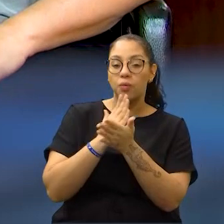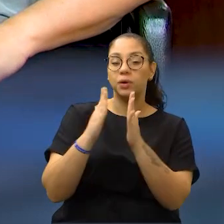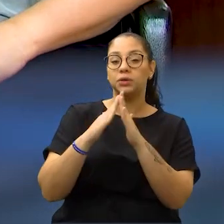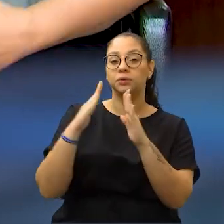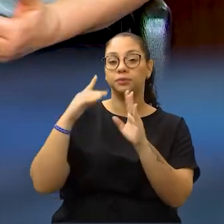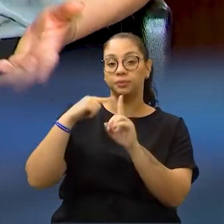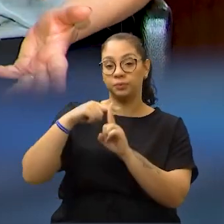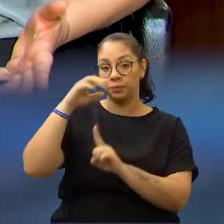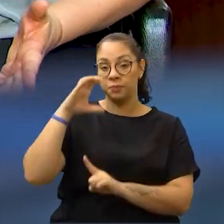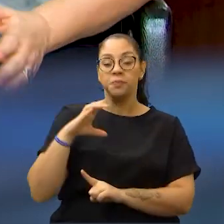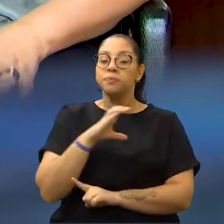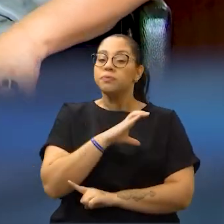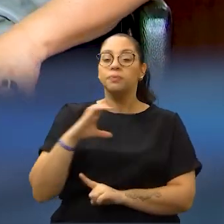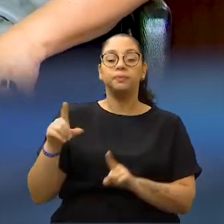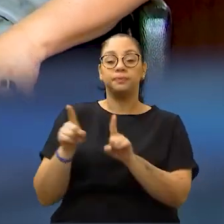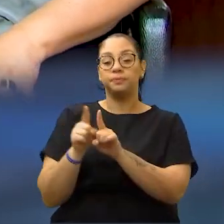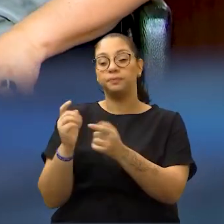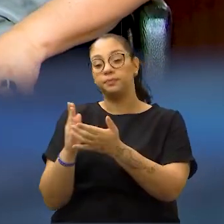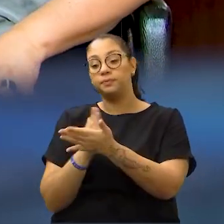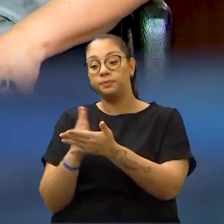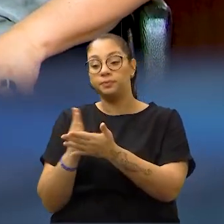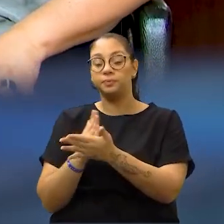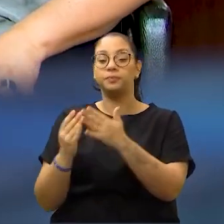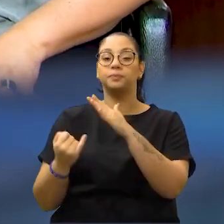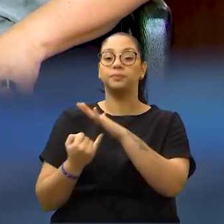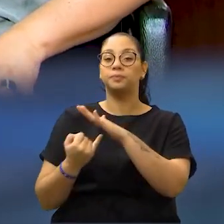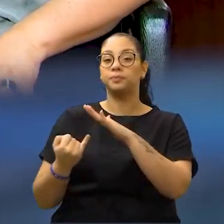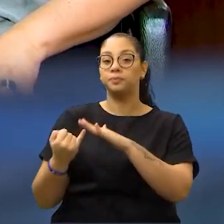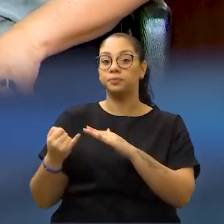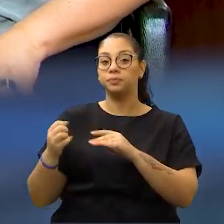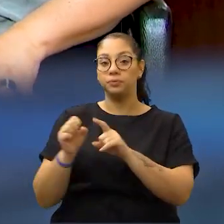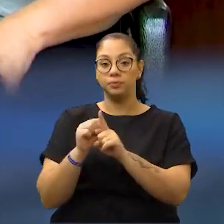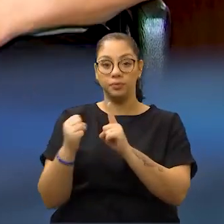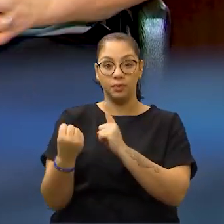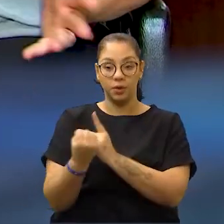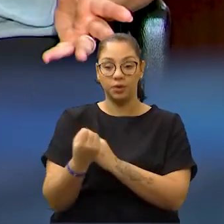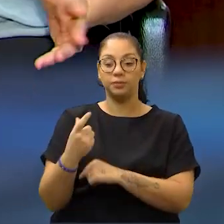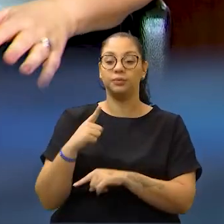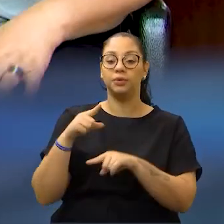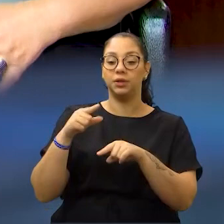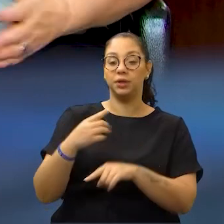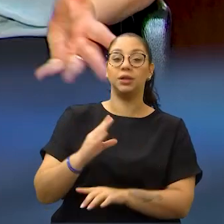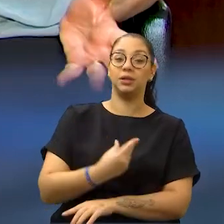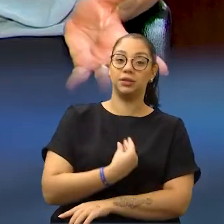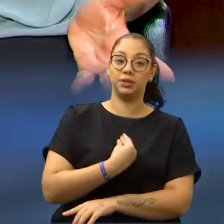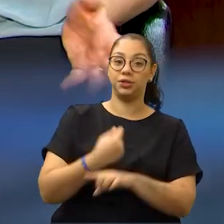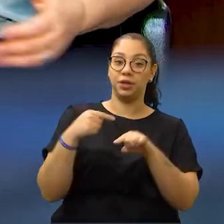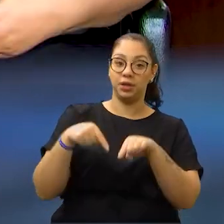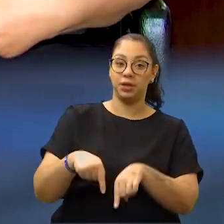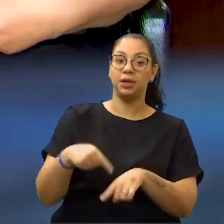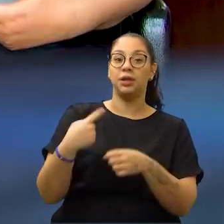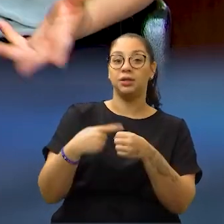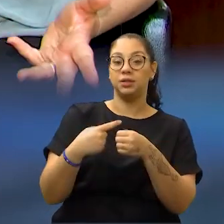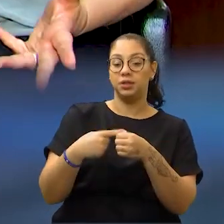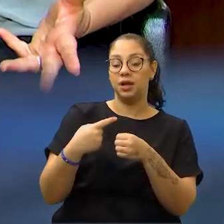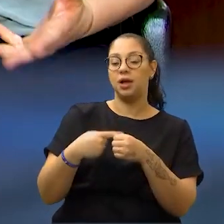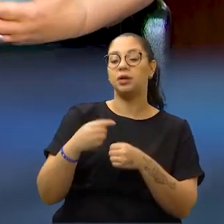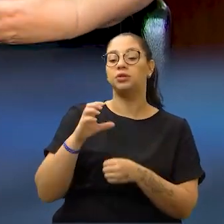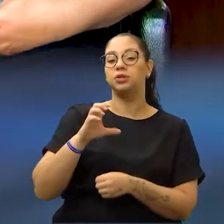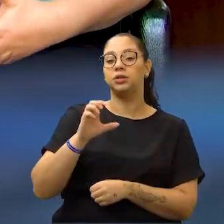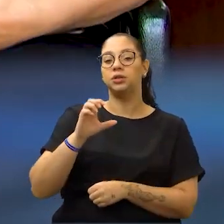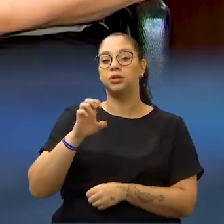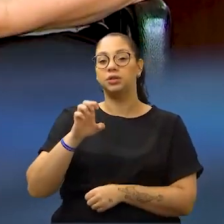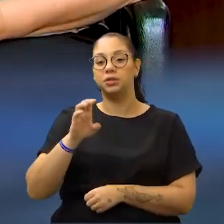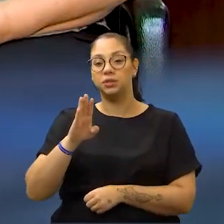algumas paróquias, algumas obras sociais que existem até hoje, na cidade, o CEPROM, o Centro